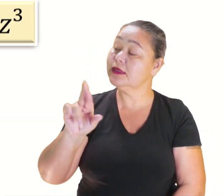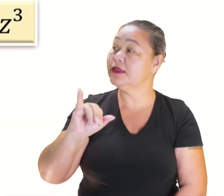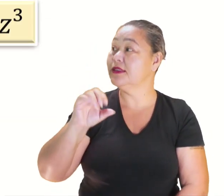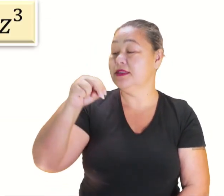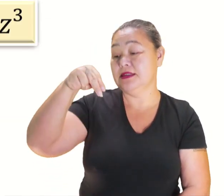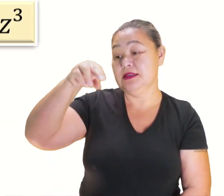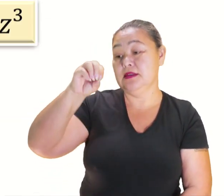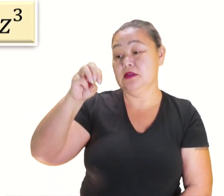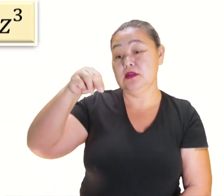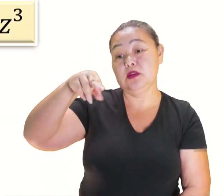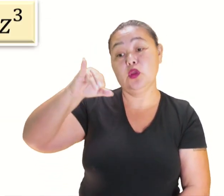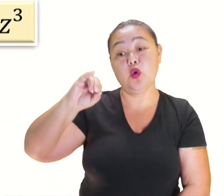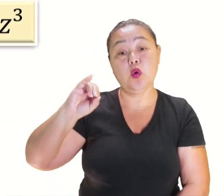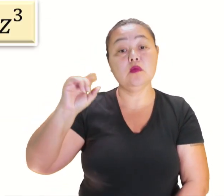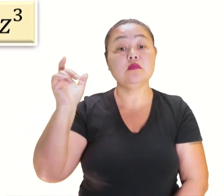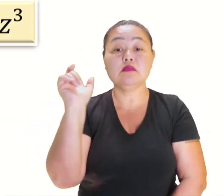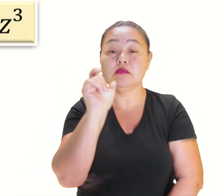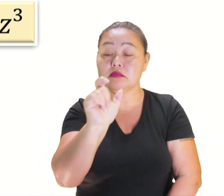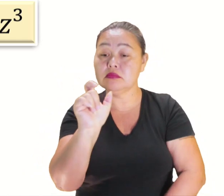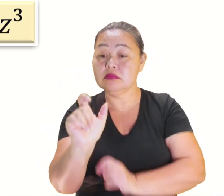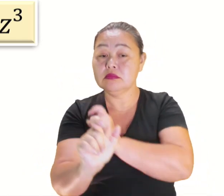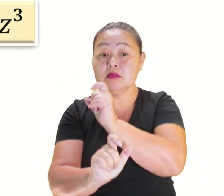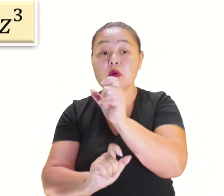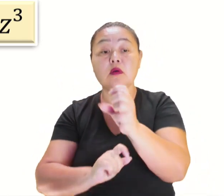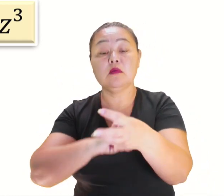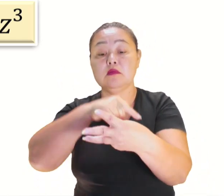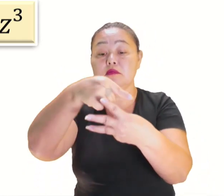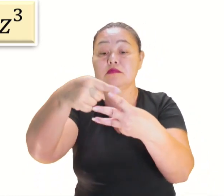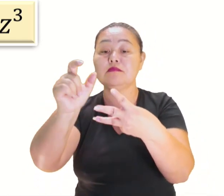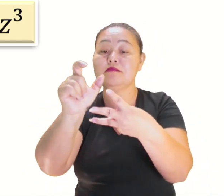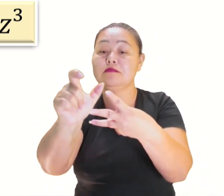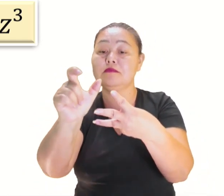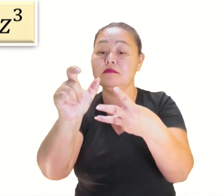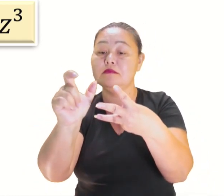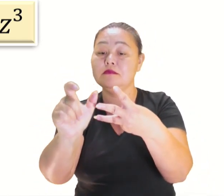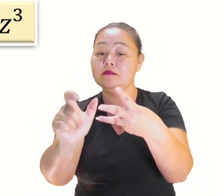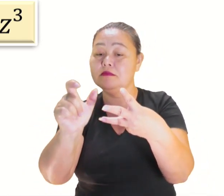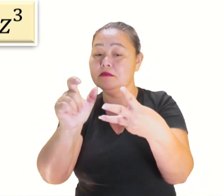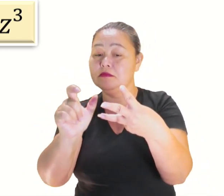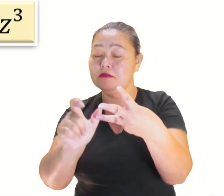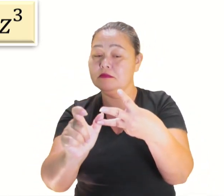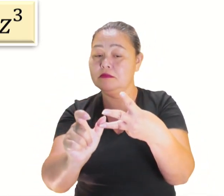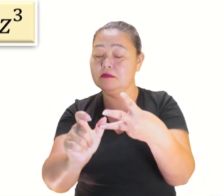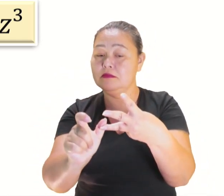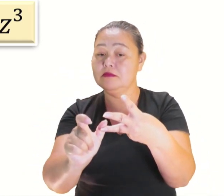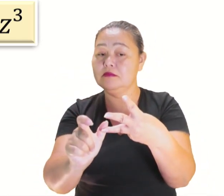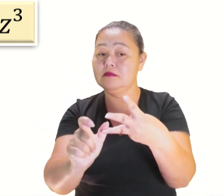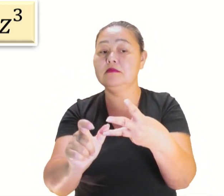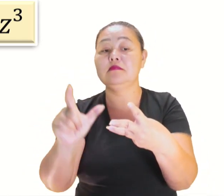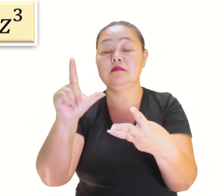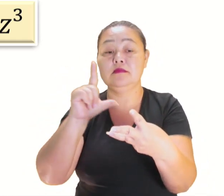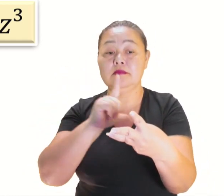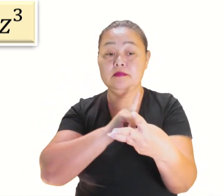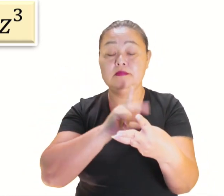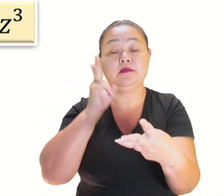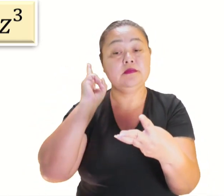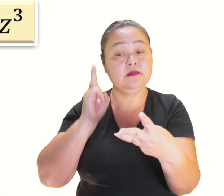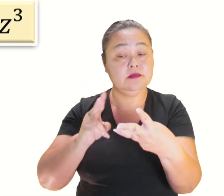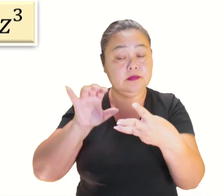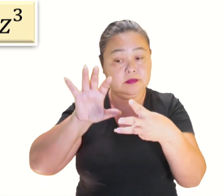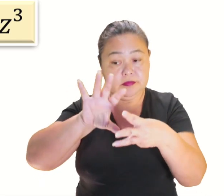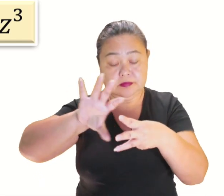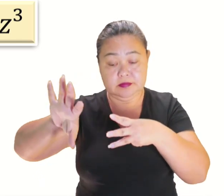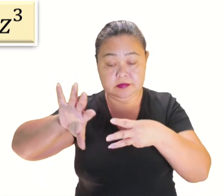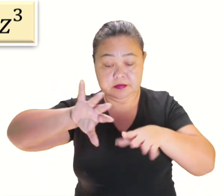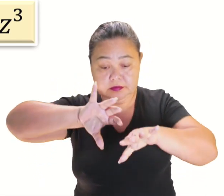Que lindo! Trinômios são expressões algébricas agora formadas por 3 termos algébricos, sempre